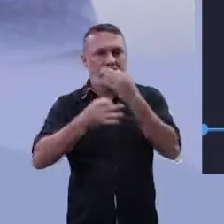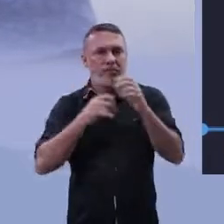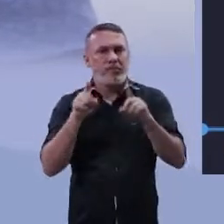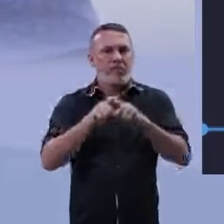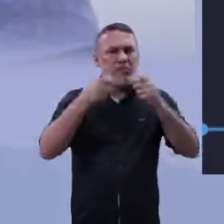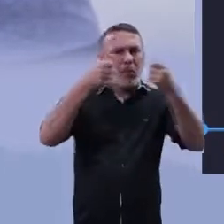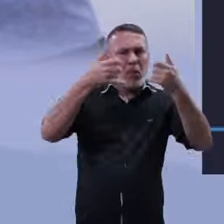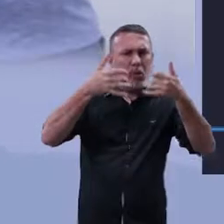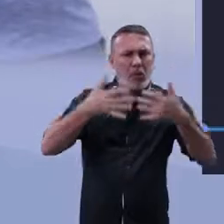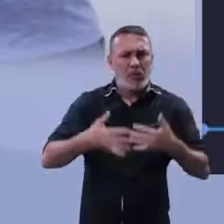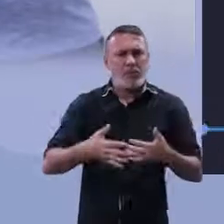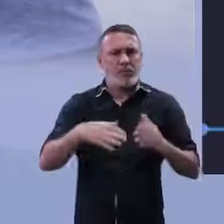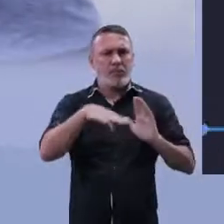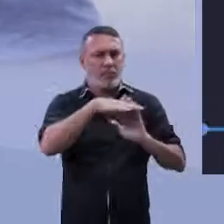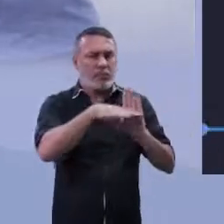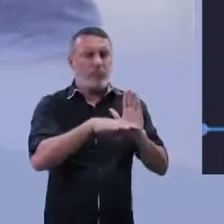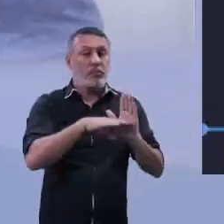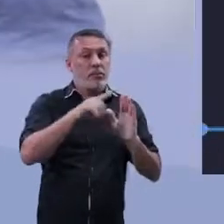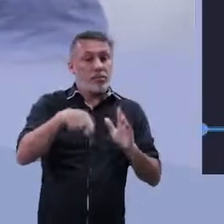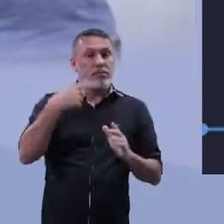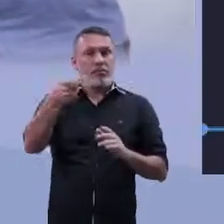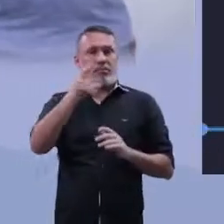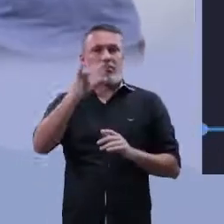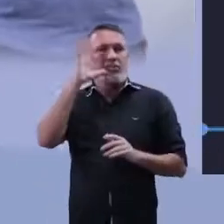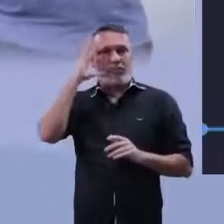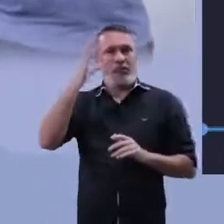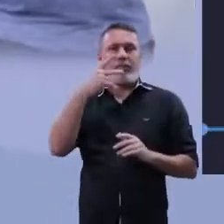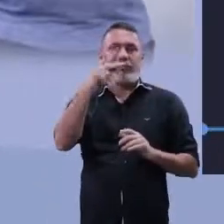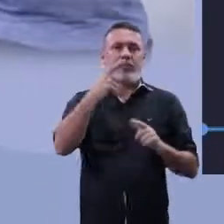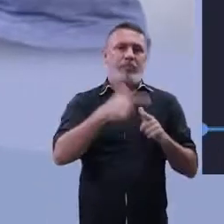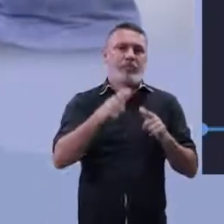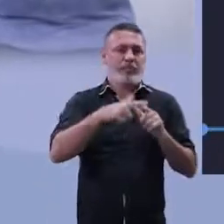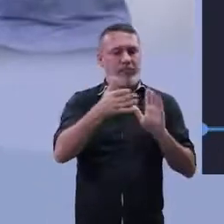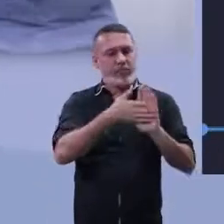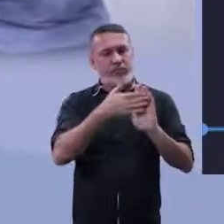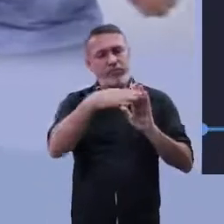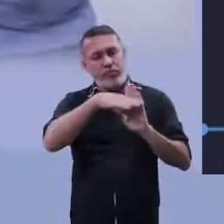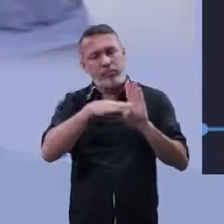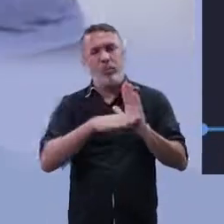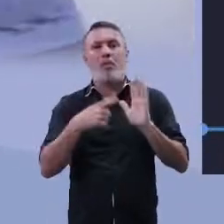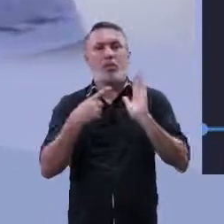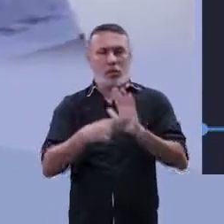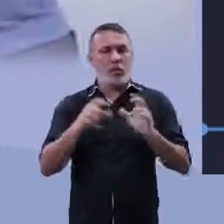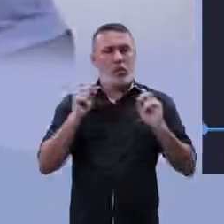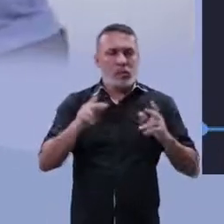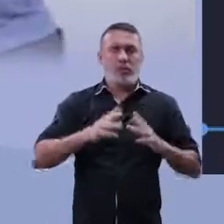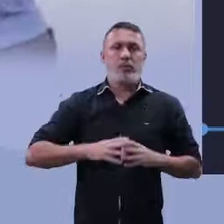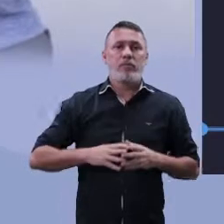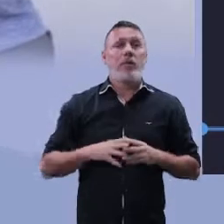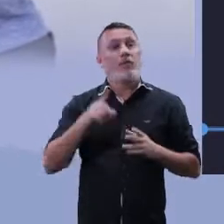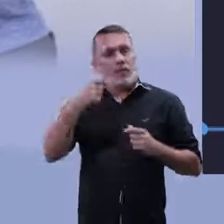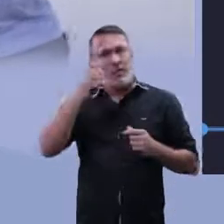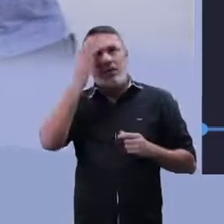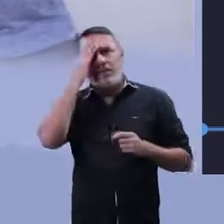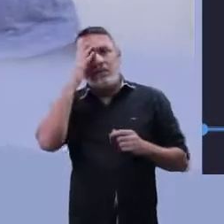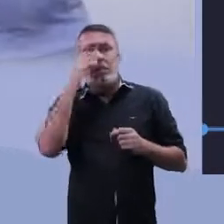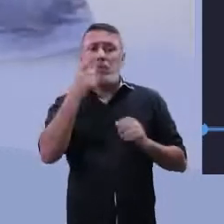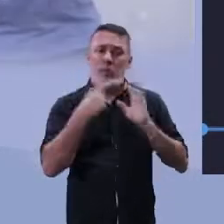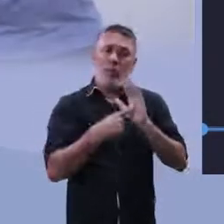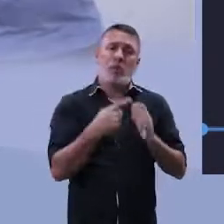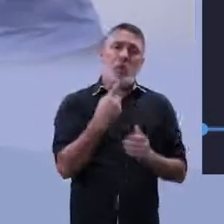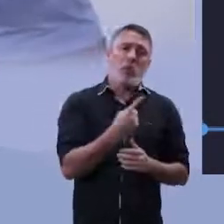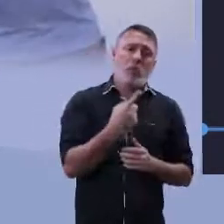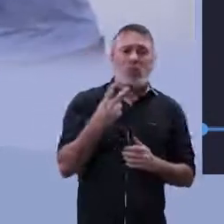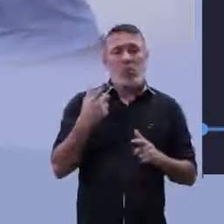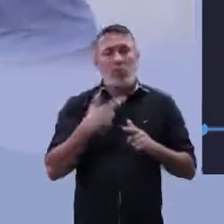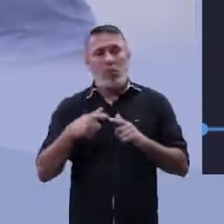tese, destrinchar a sua tese, e depois você vai resolver esses problemas que você apresentou. Então procure apresentar um ou